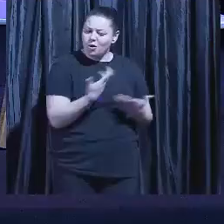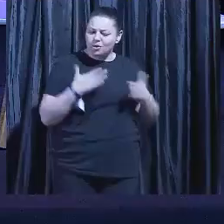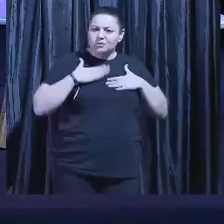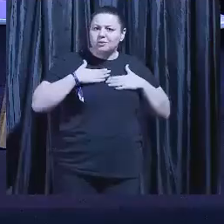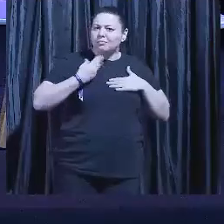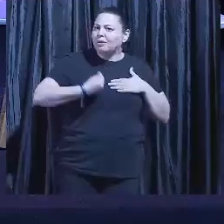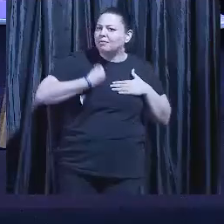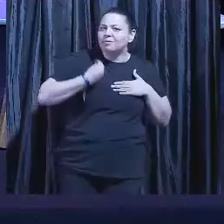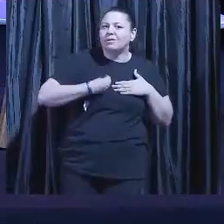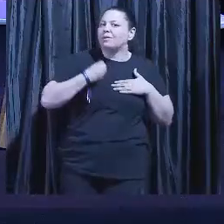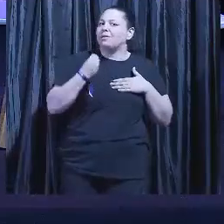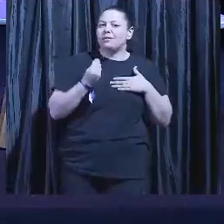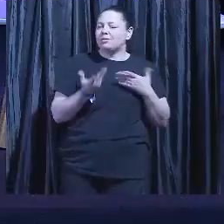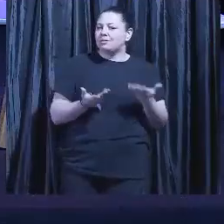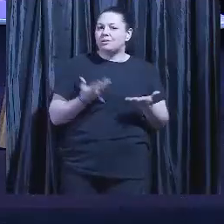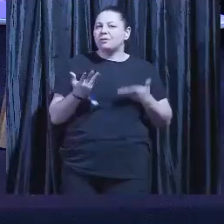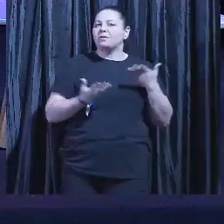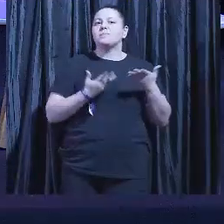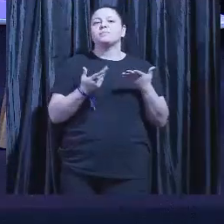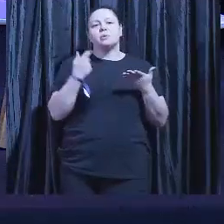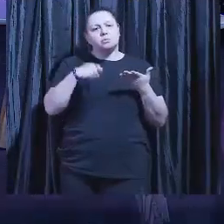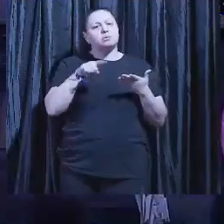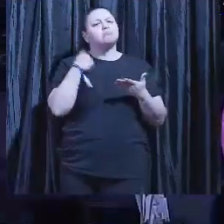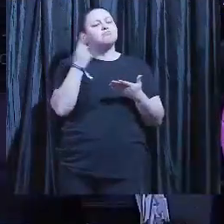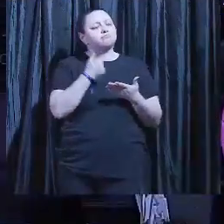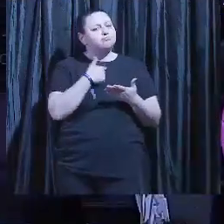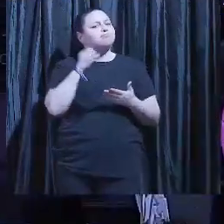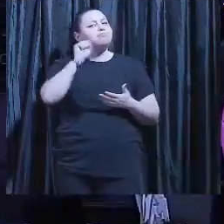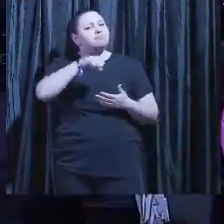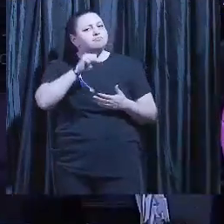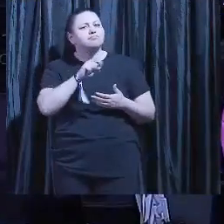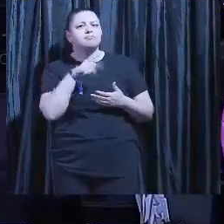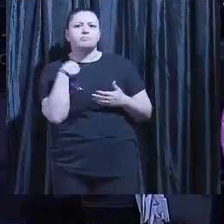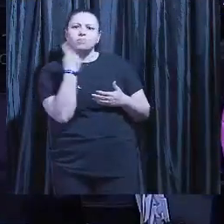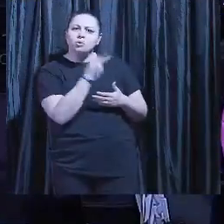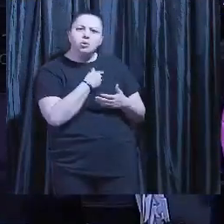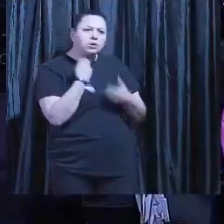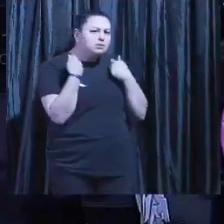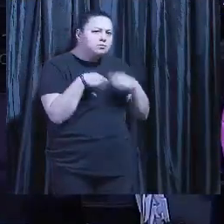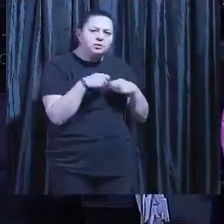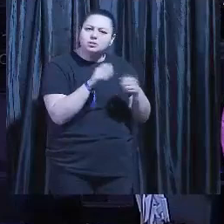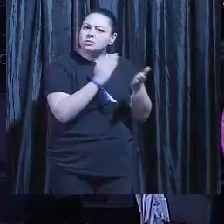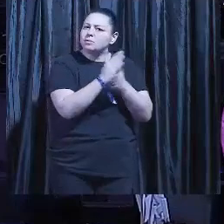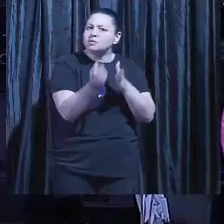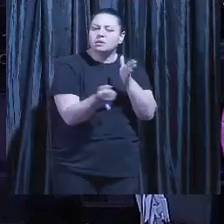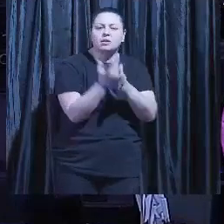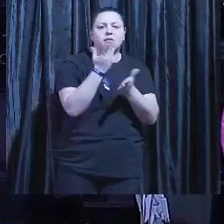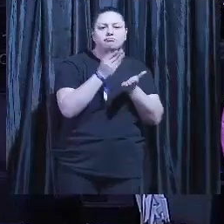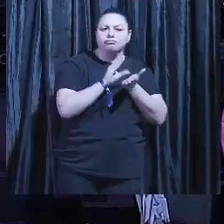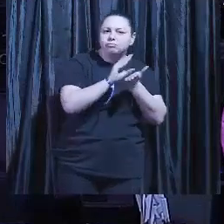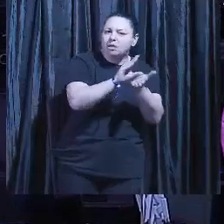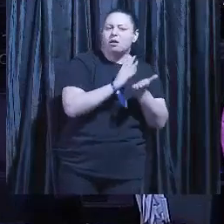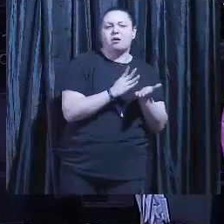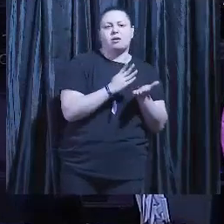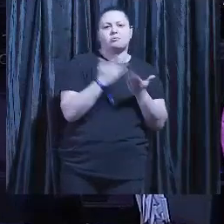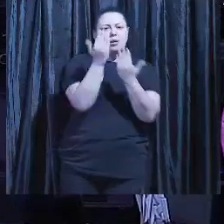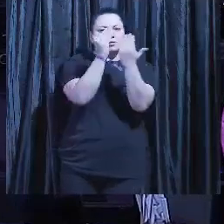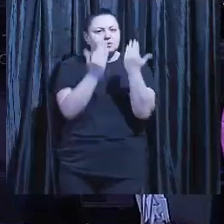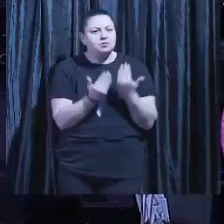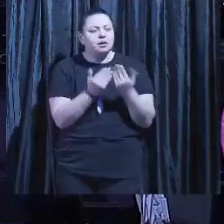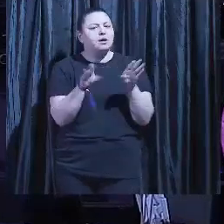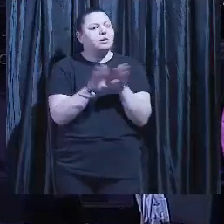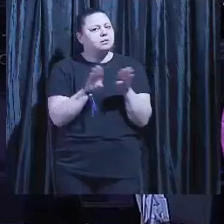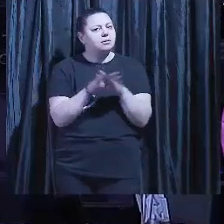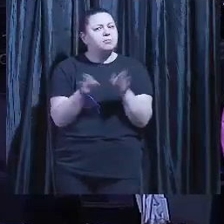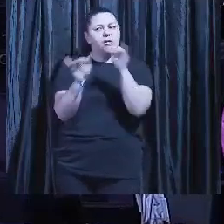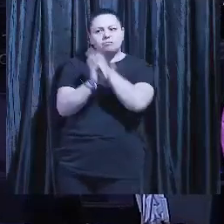vida que é dado. Então a gente começou a se tocar assim, cara, a gente tem que começar a gerar o dado, analisar o dado e também comunicar o